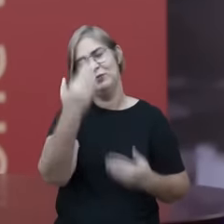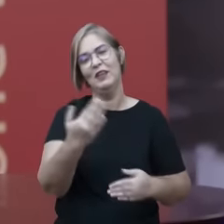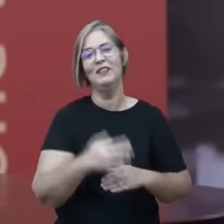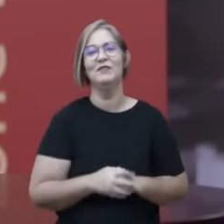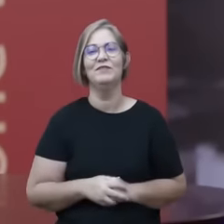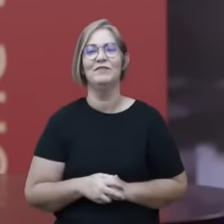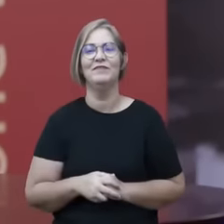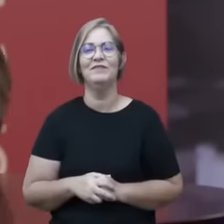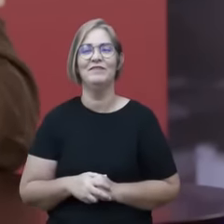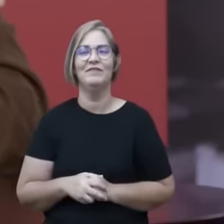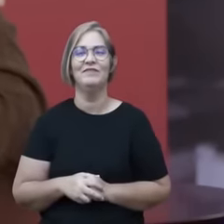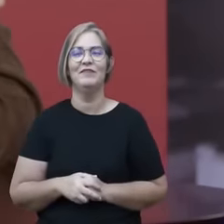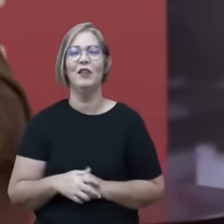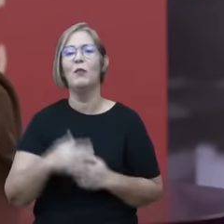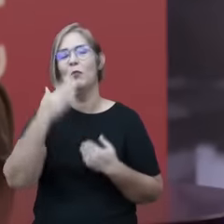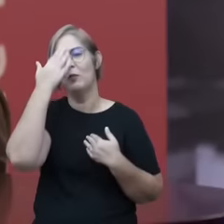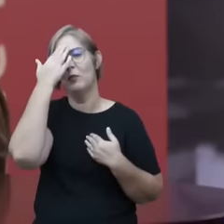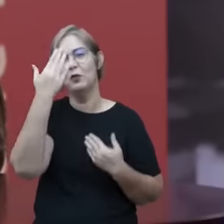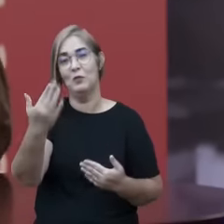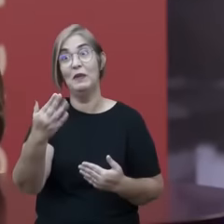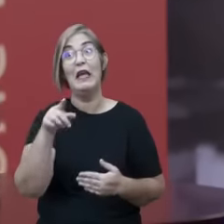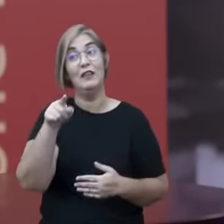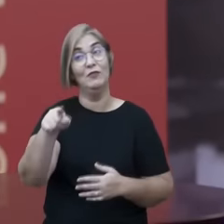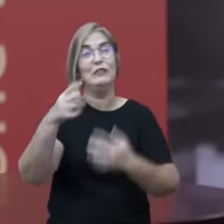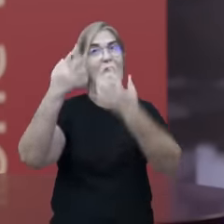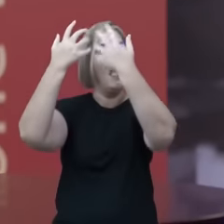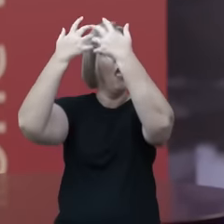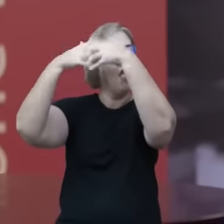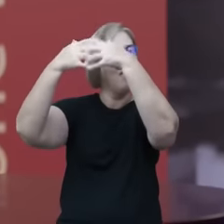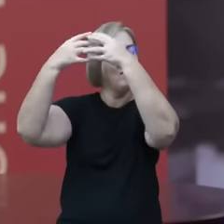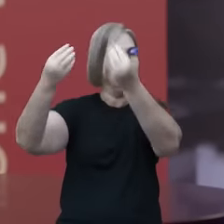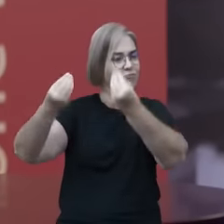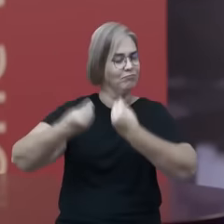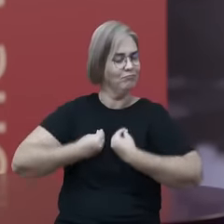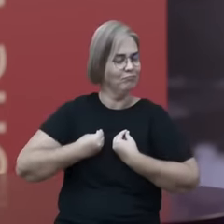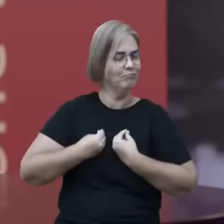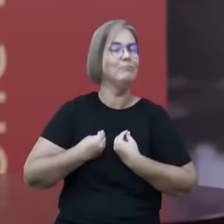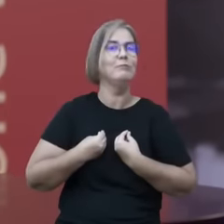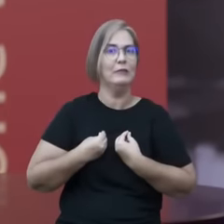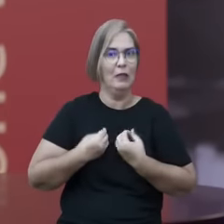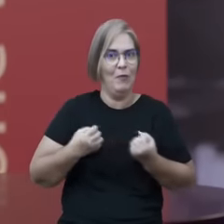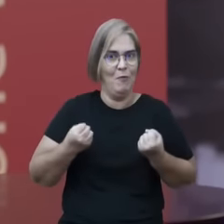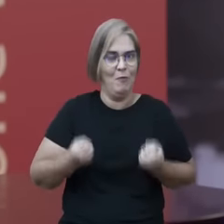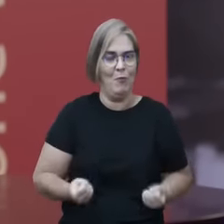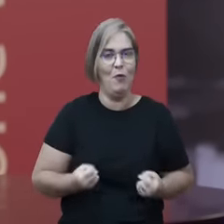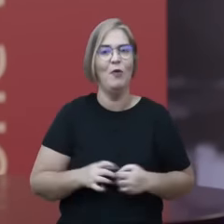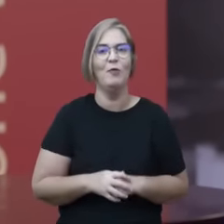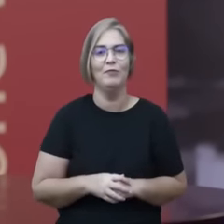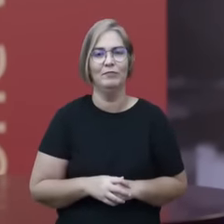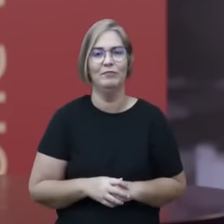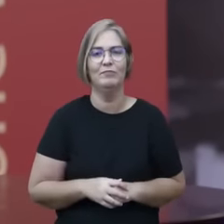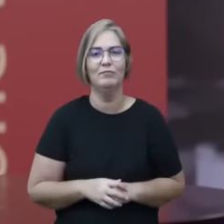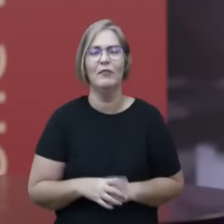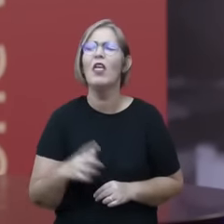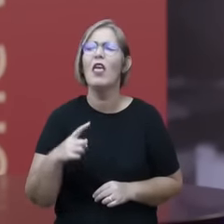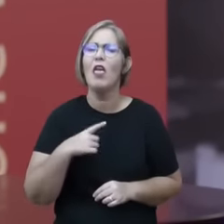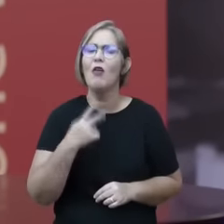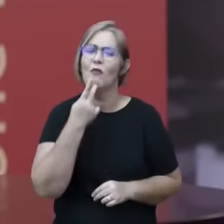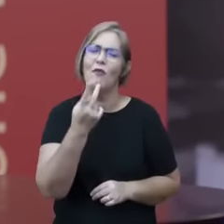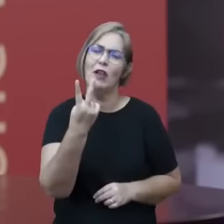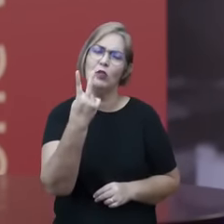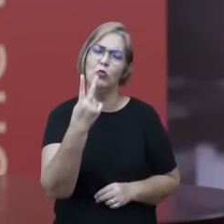Obrigado, Jacóia, pela eh reflexão e pela questão, não é? Eh, eu diria duas coisas da